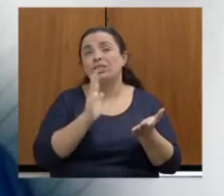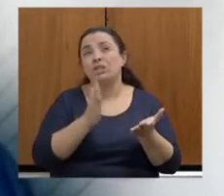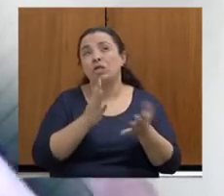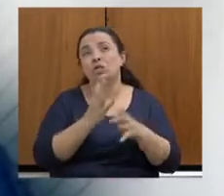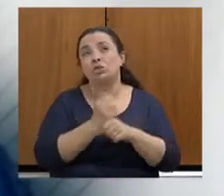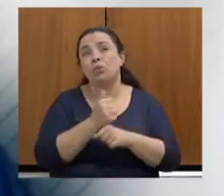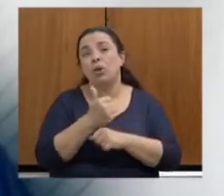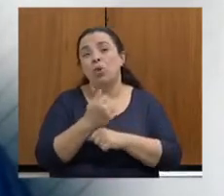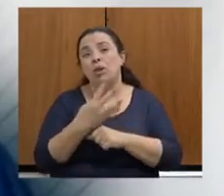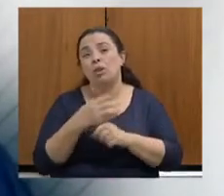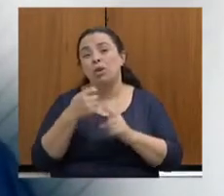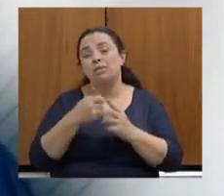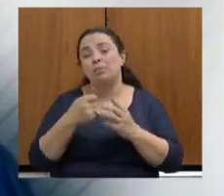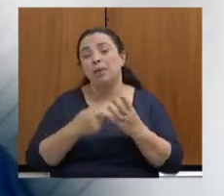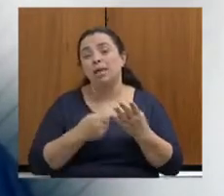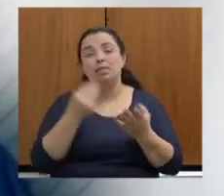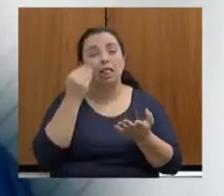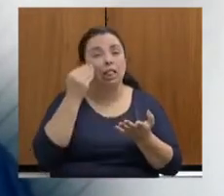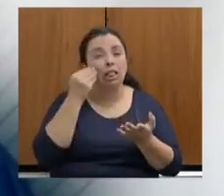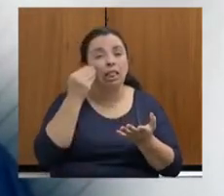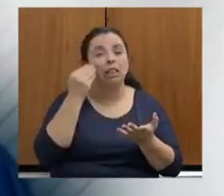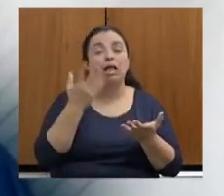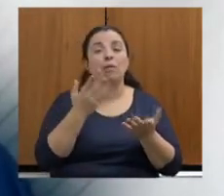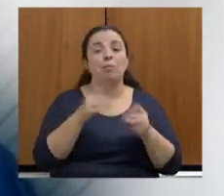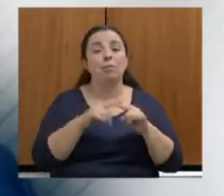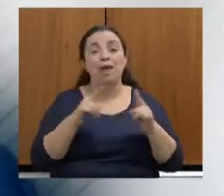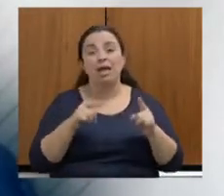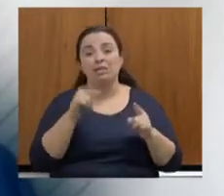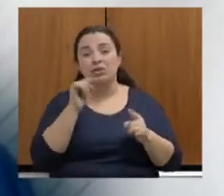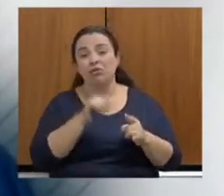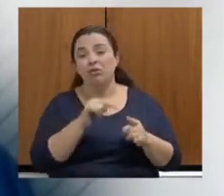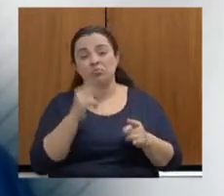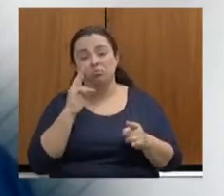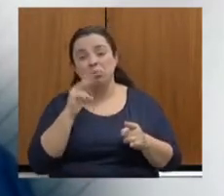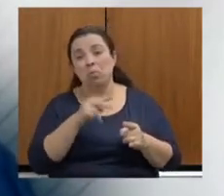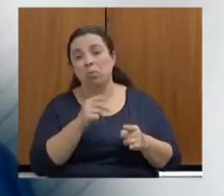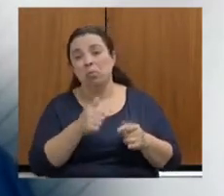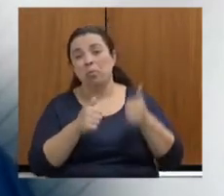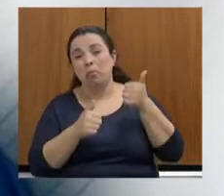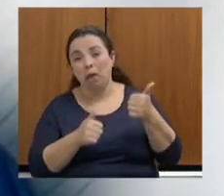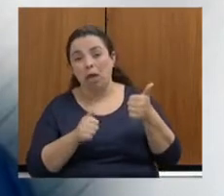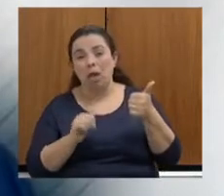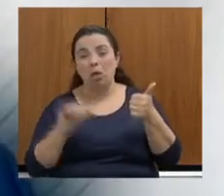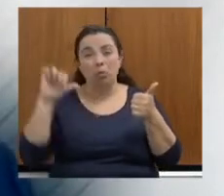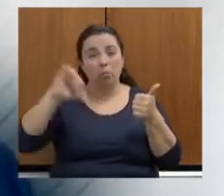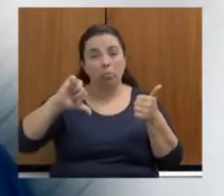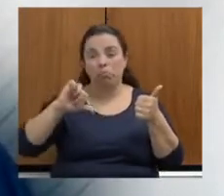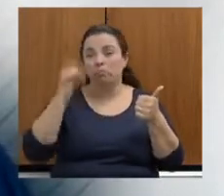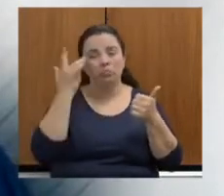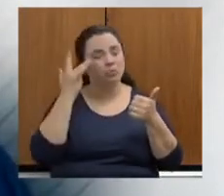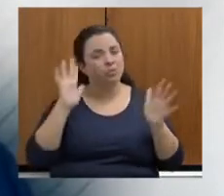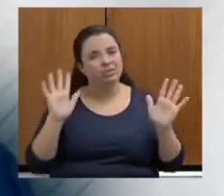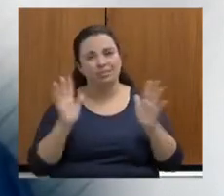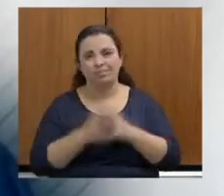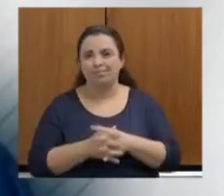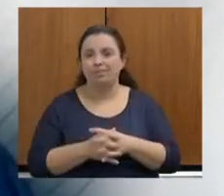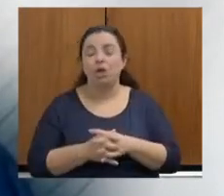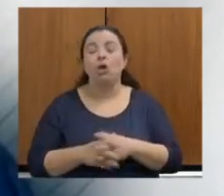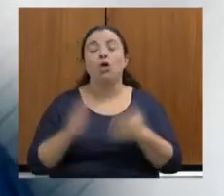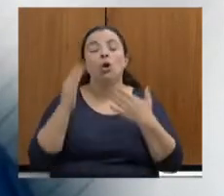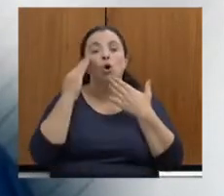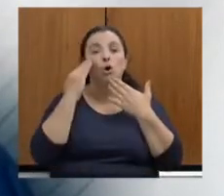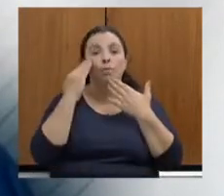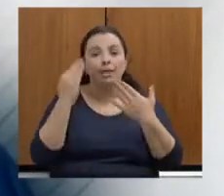se pode dizer se vai ser bem ou mal sucedida é muito ligado Espero que